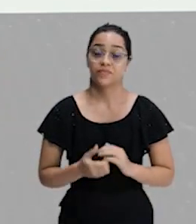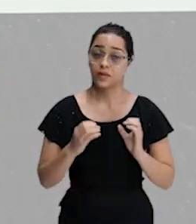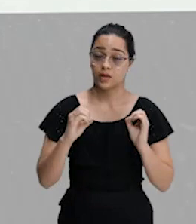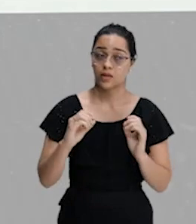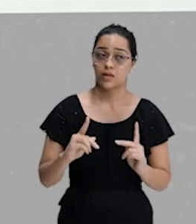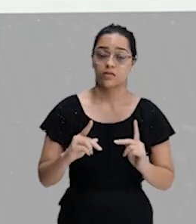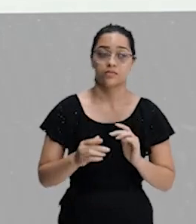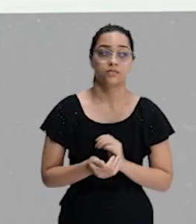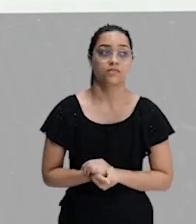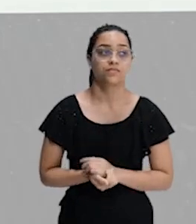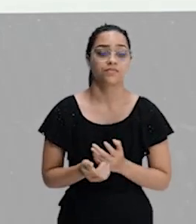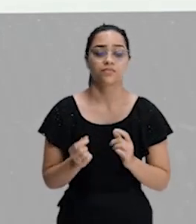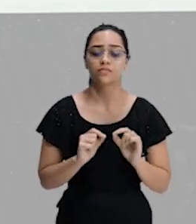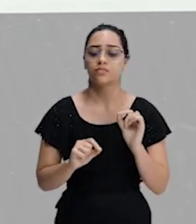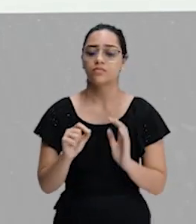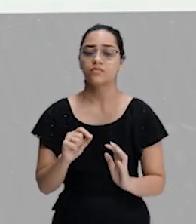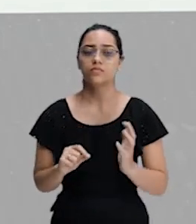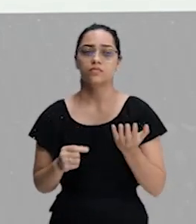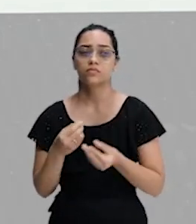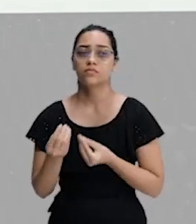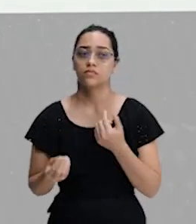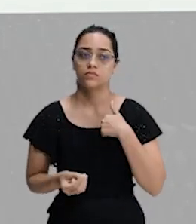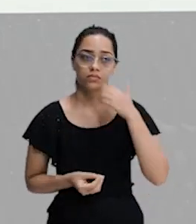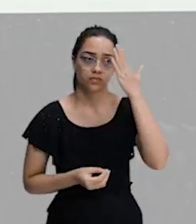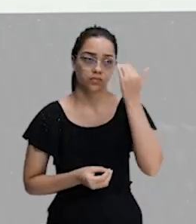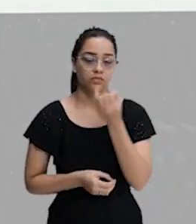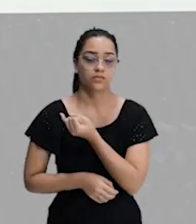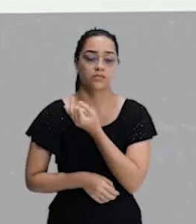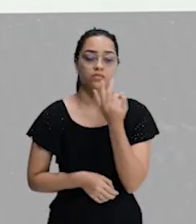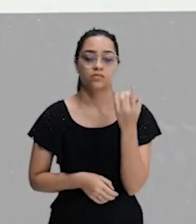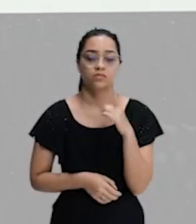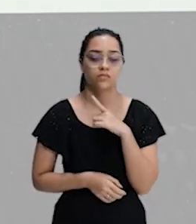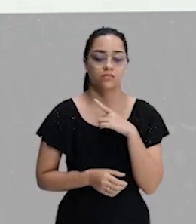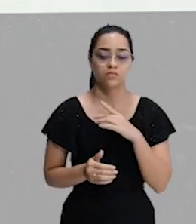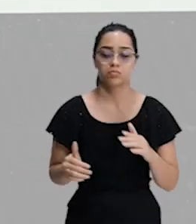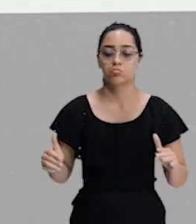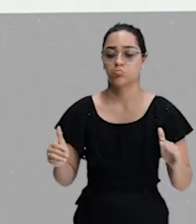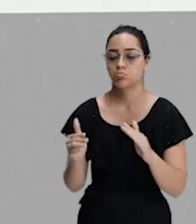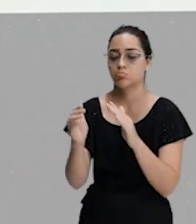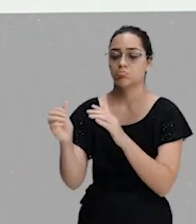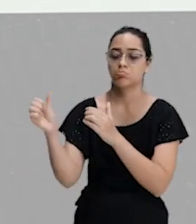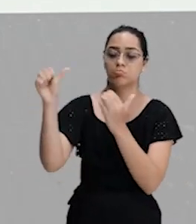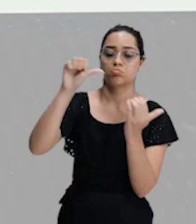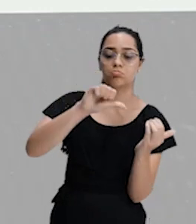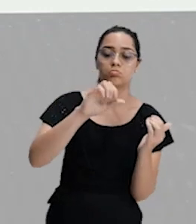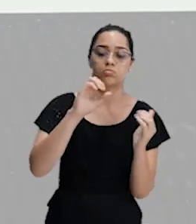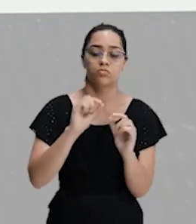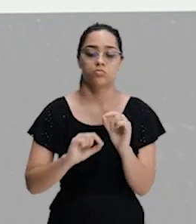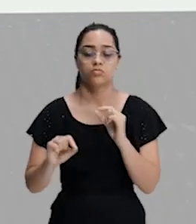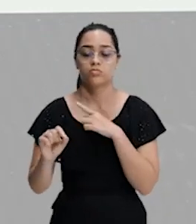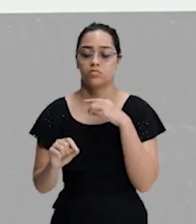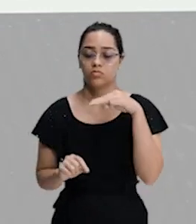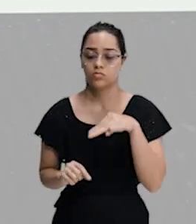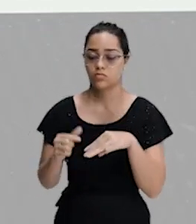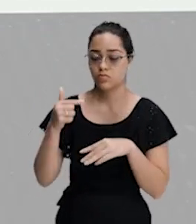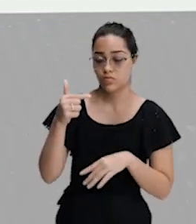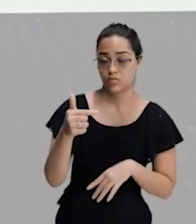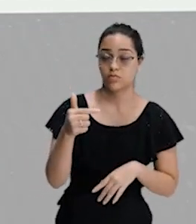Beleza, turma. Olha o que acontece. Como é que eu vou saber a quantidade de galão? Ele falou que para cada metro quadrado,